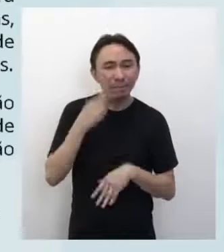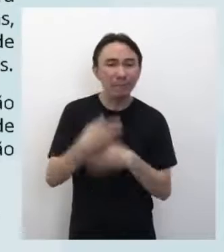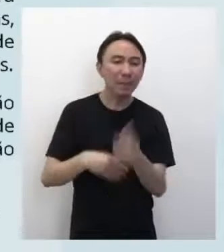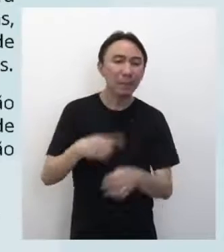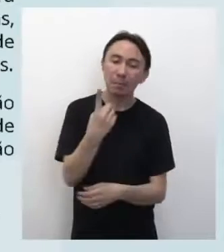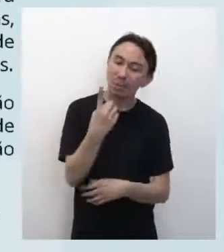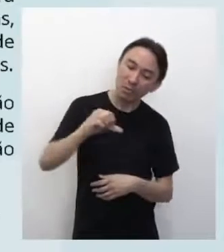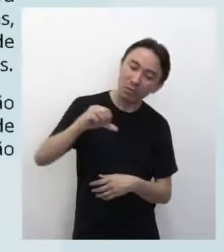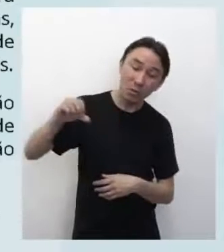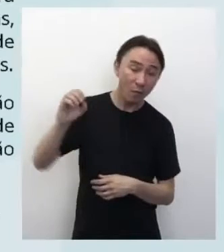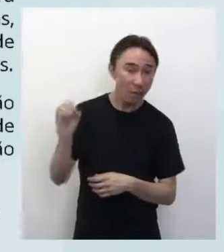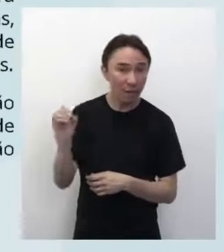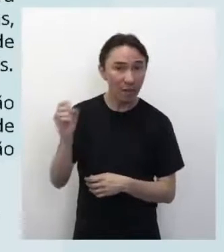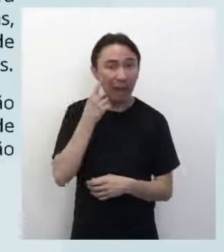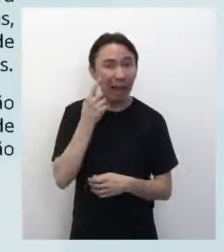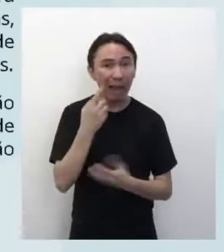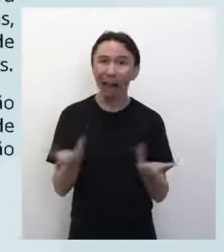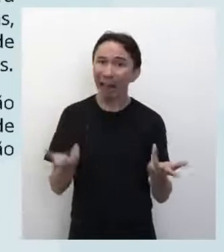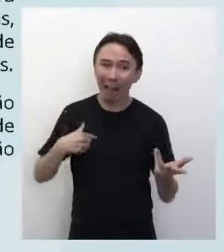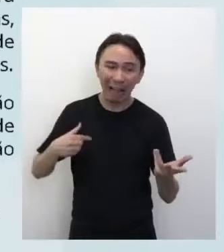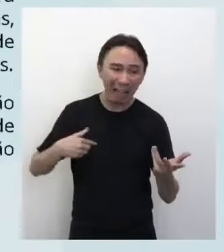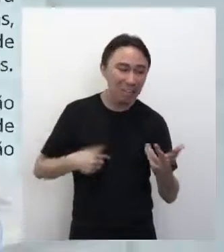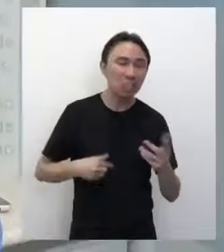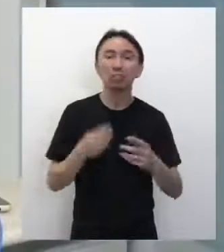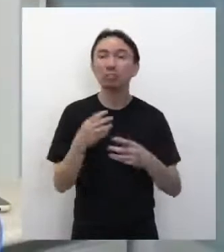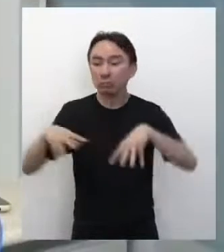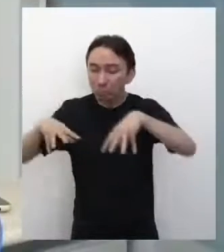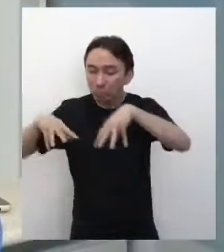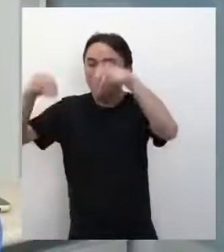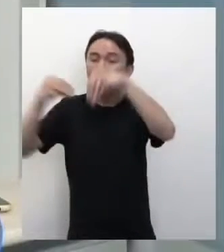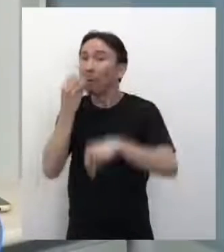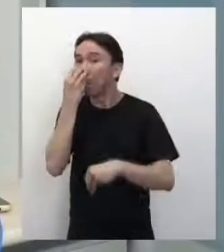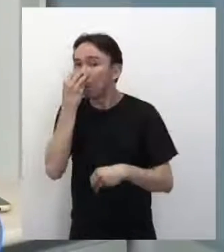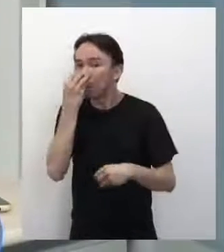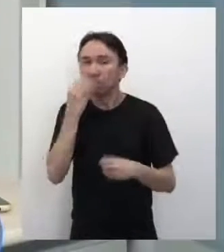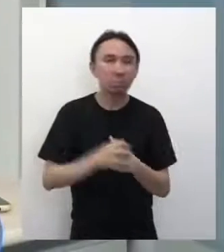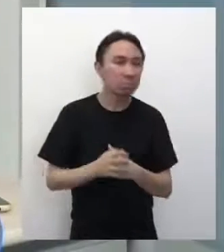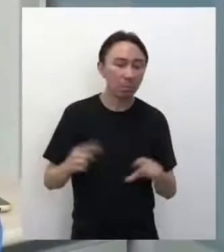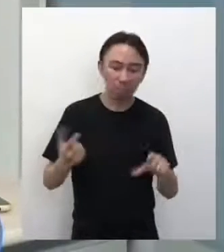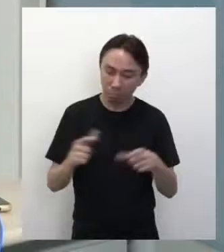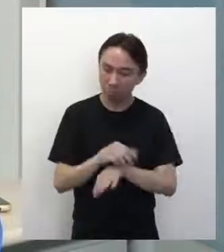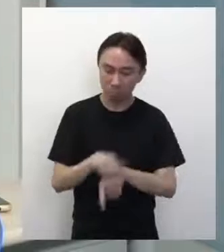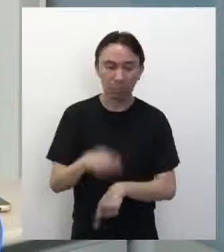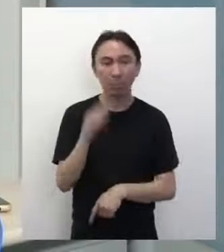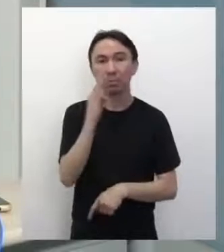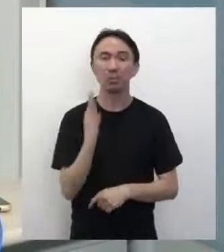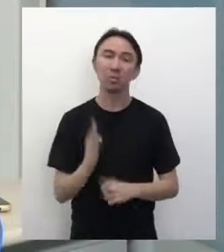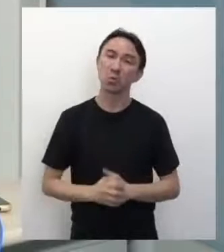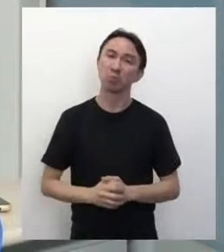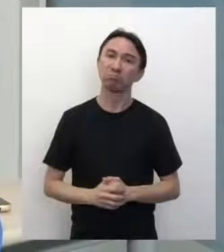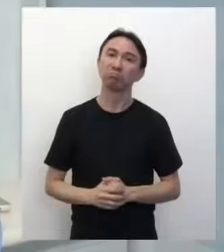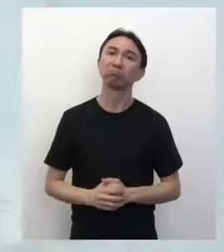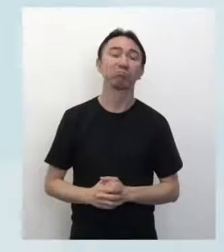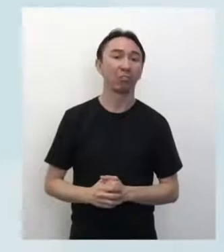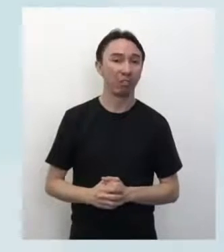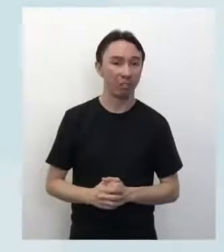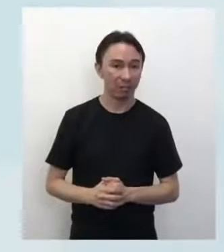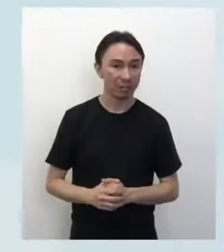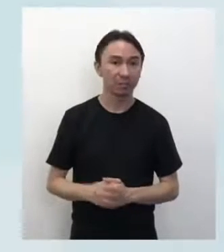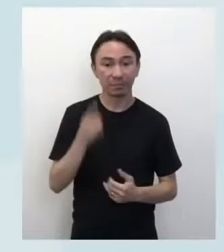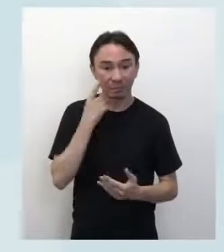no Brasil. Segue aí, turma, para vocês, no próximo slide, um